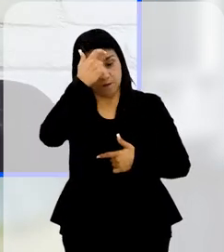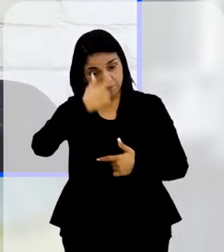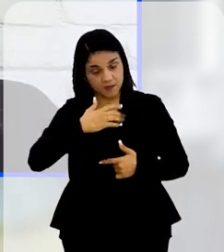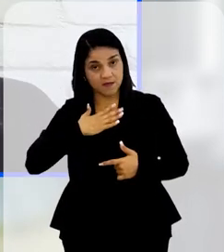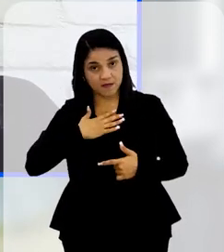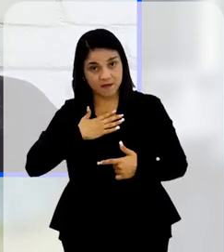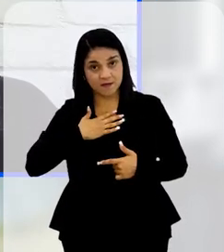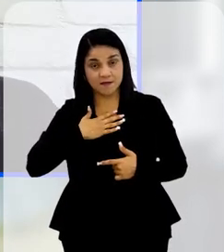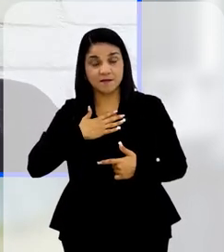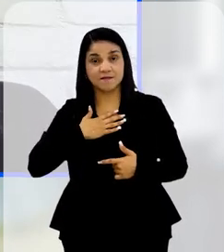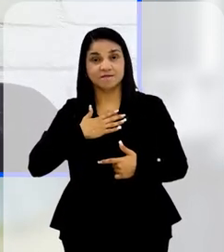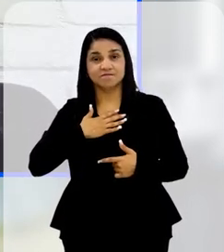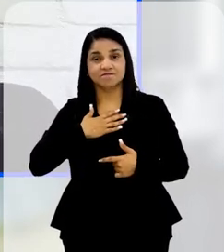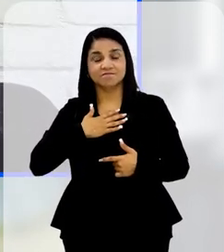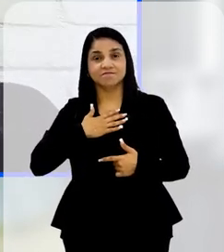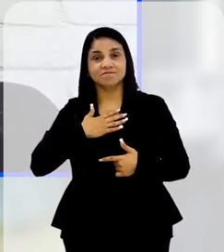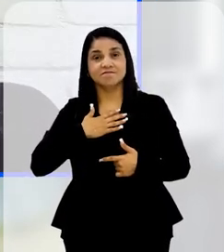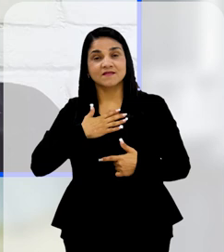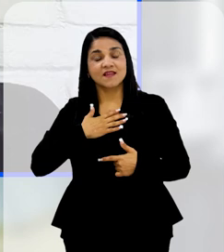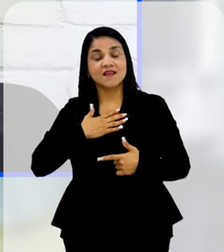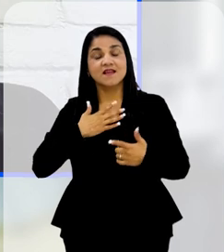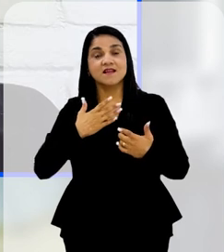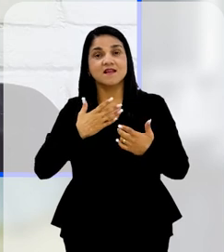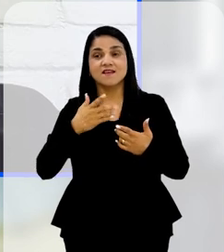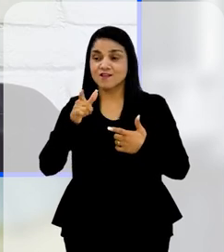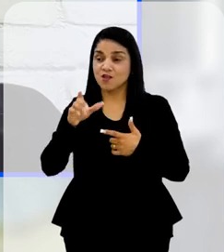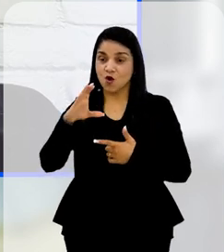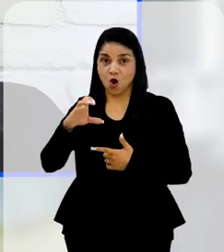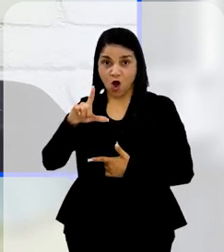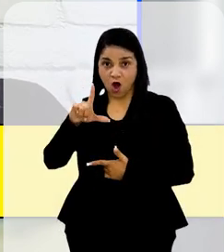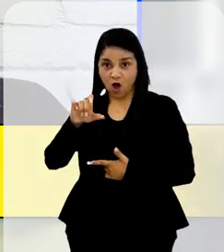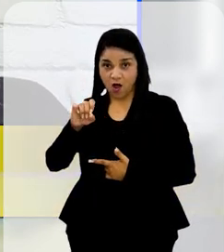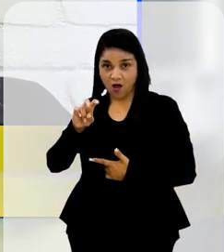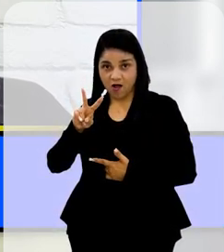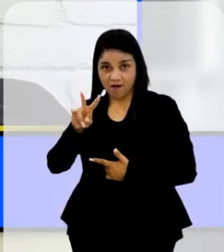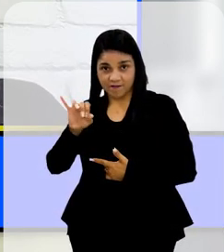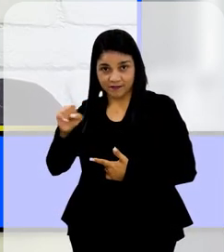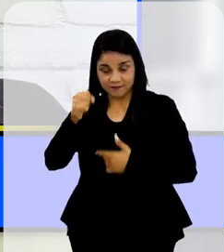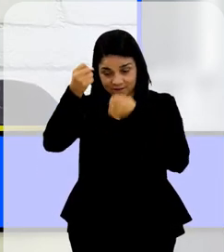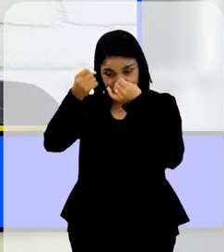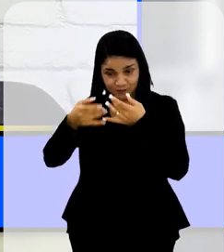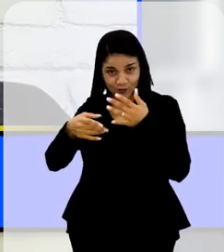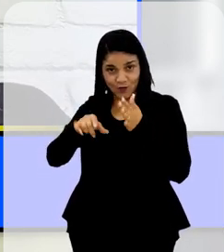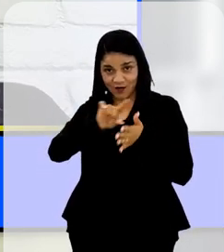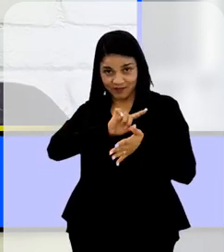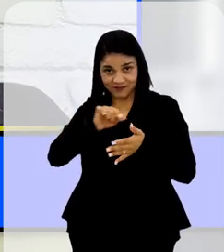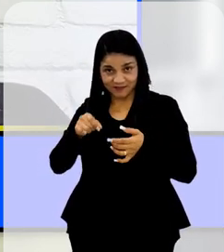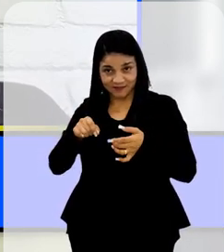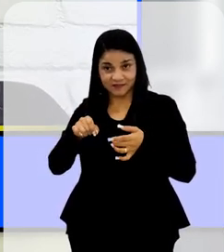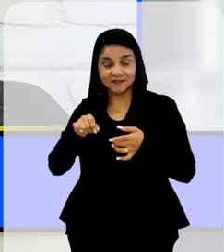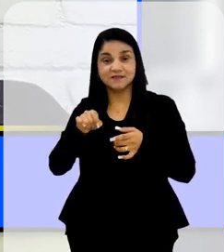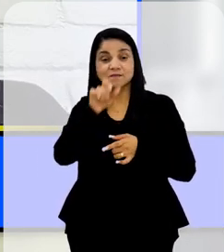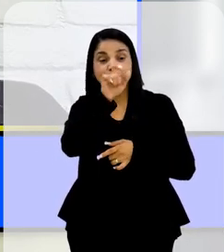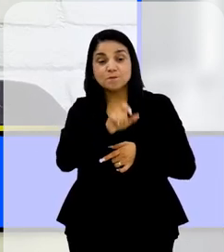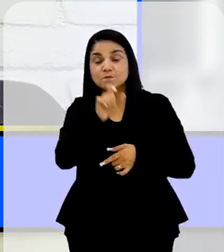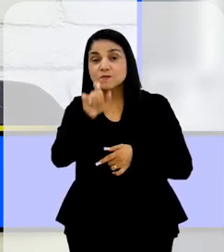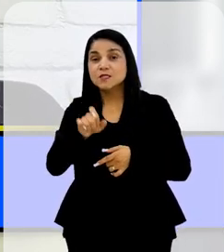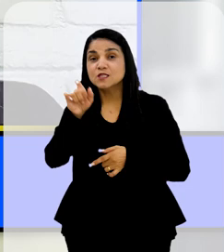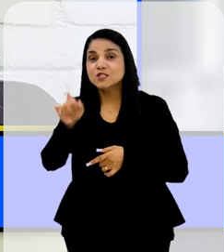essa perplexidade que o Clóvis mencionou ainda há pouco, de que as pessoas,